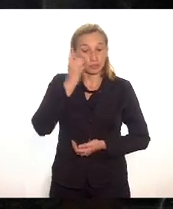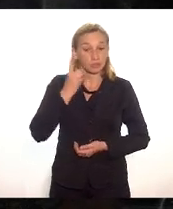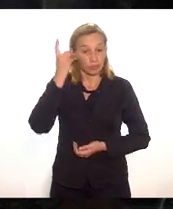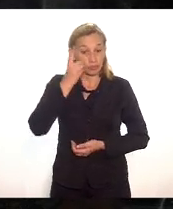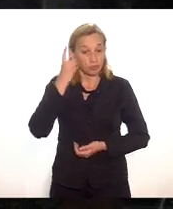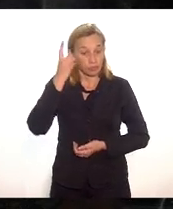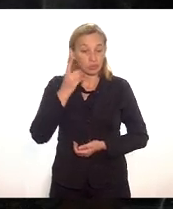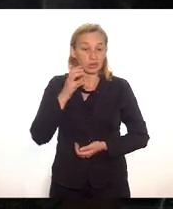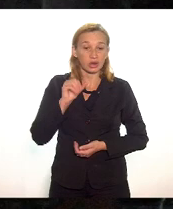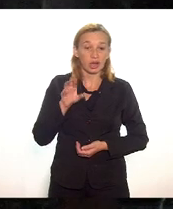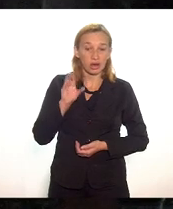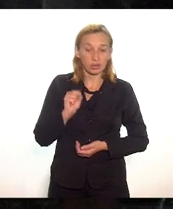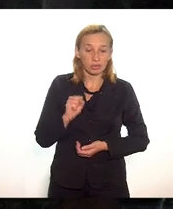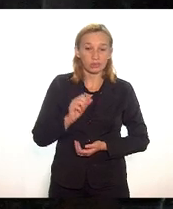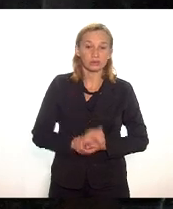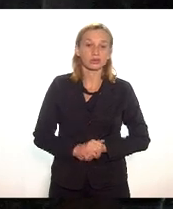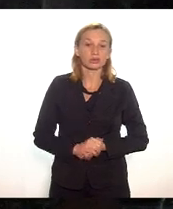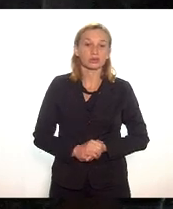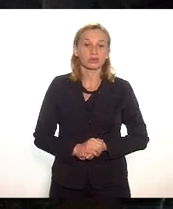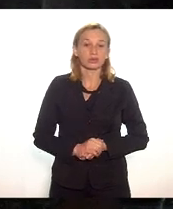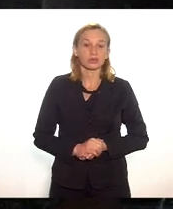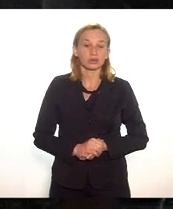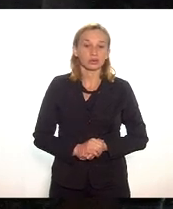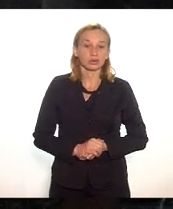Deputado Carlos Macedo.